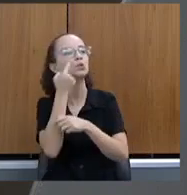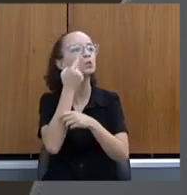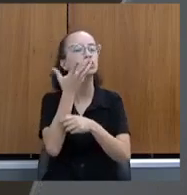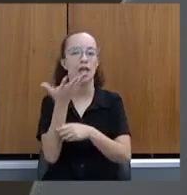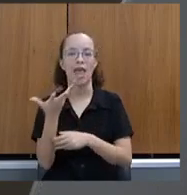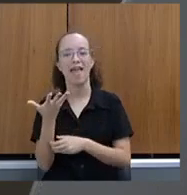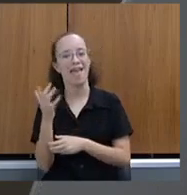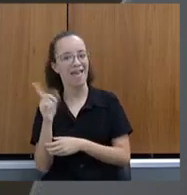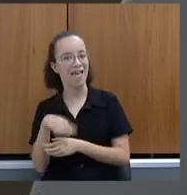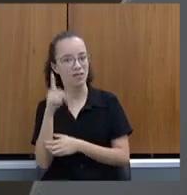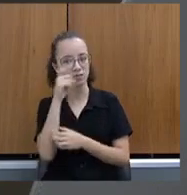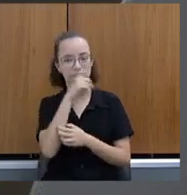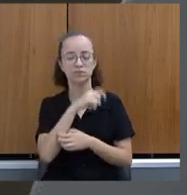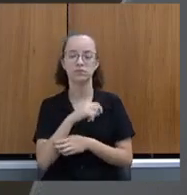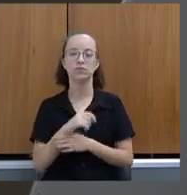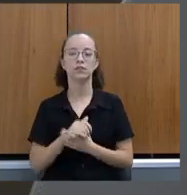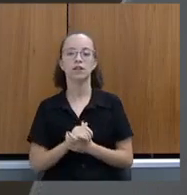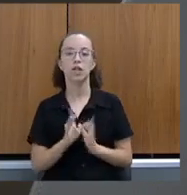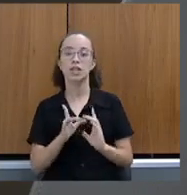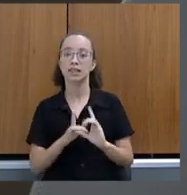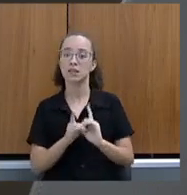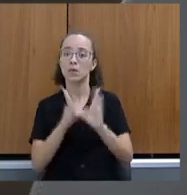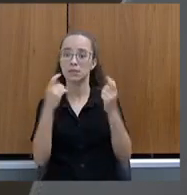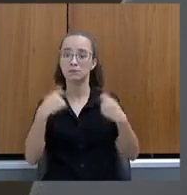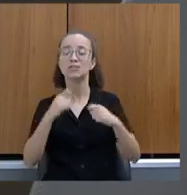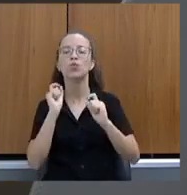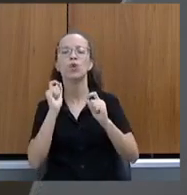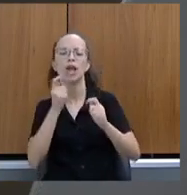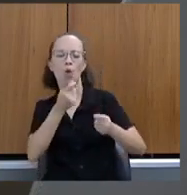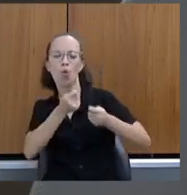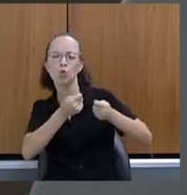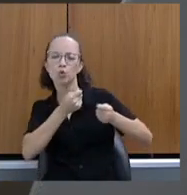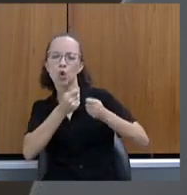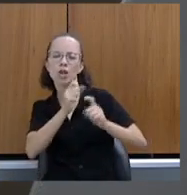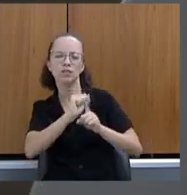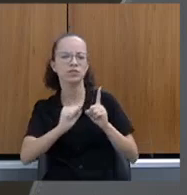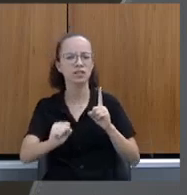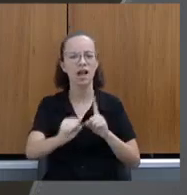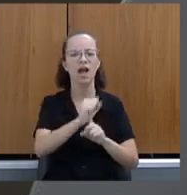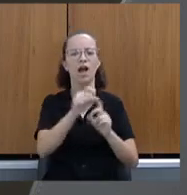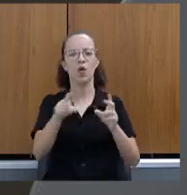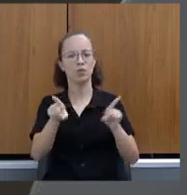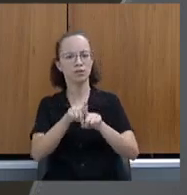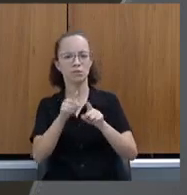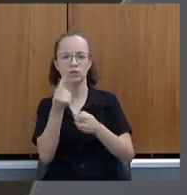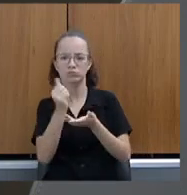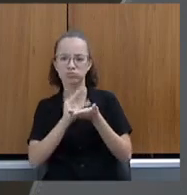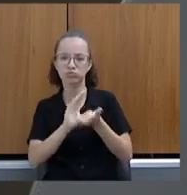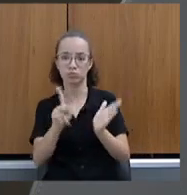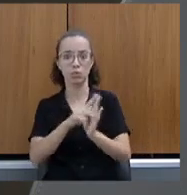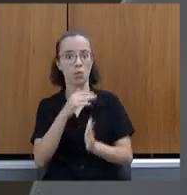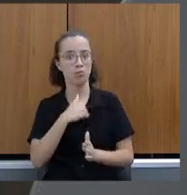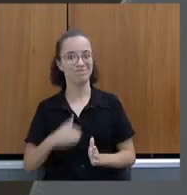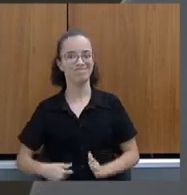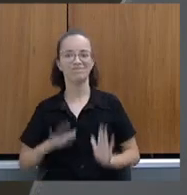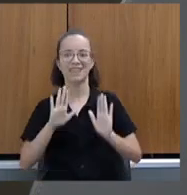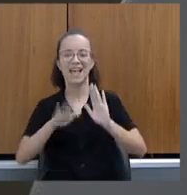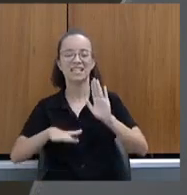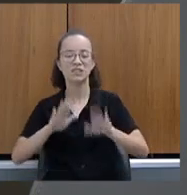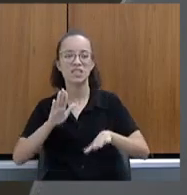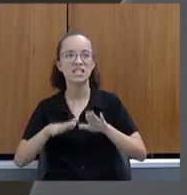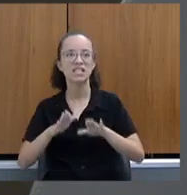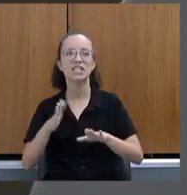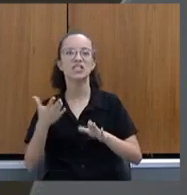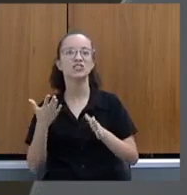burocrático é importante a questão né do controle social da gestão públicos mas às vezes um processo de